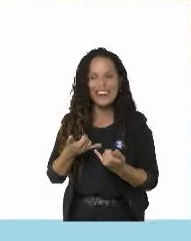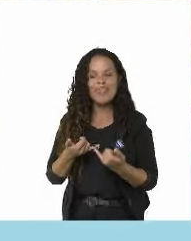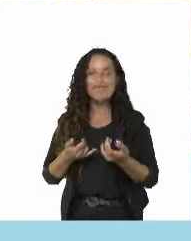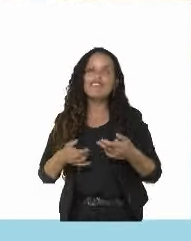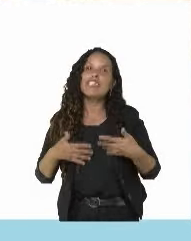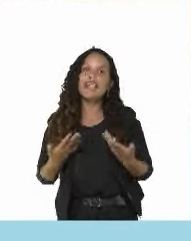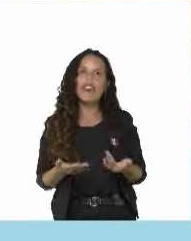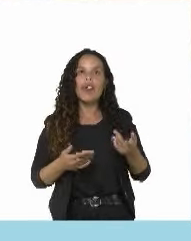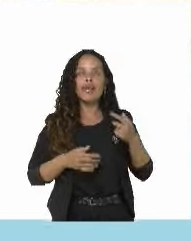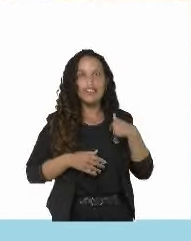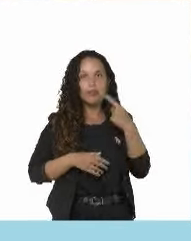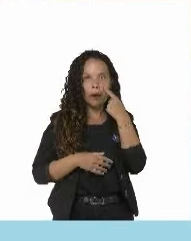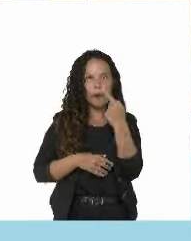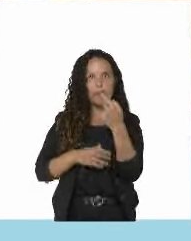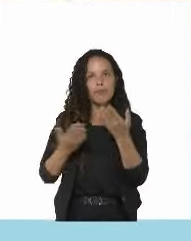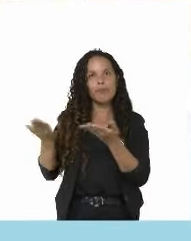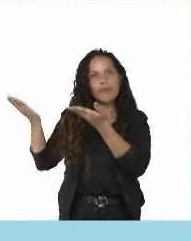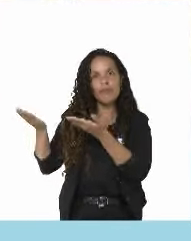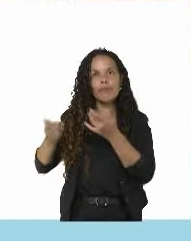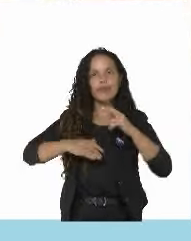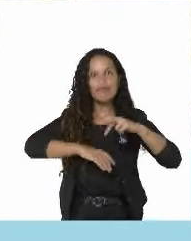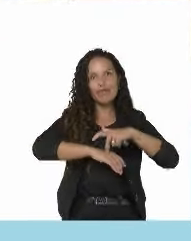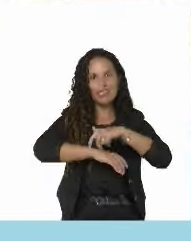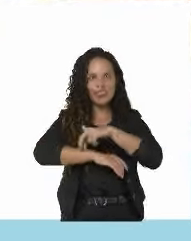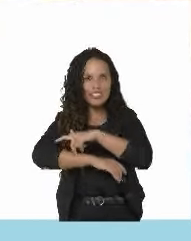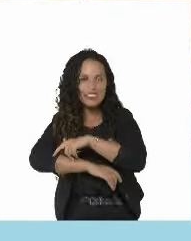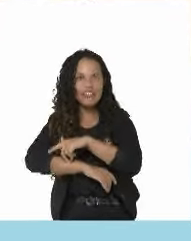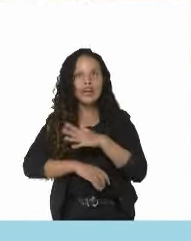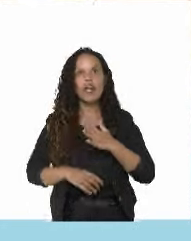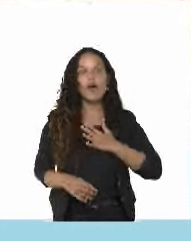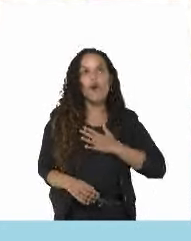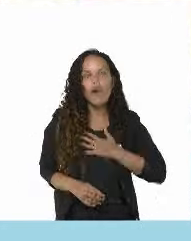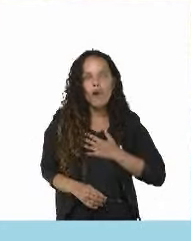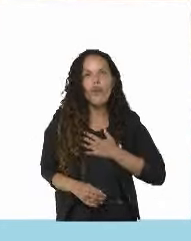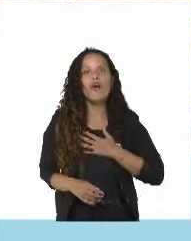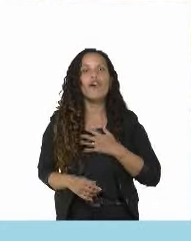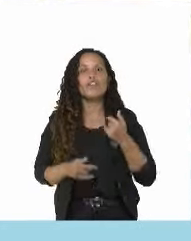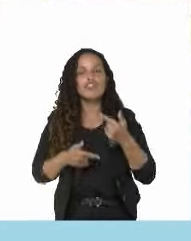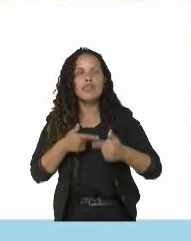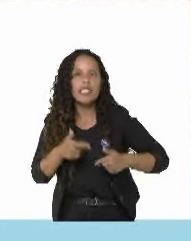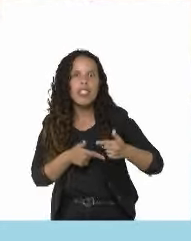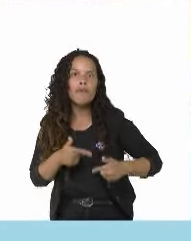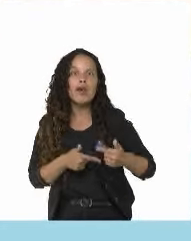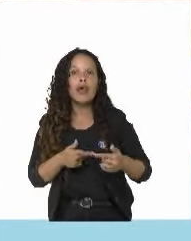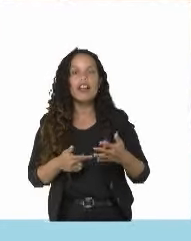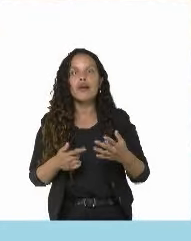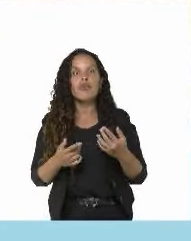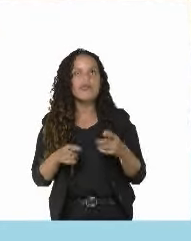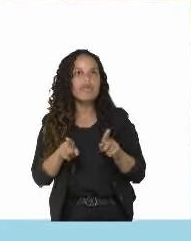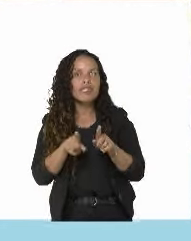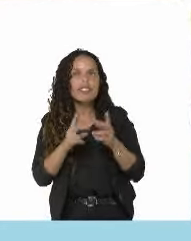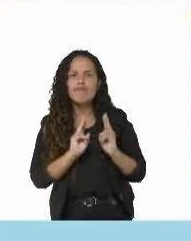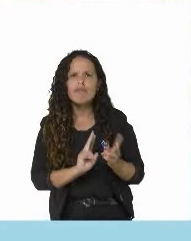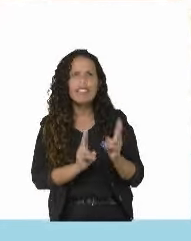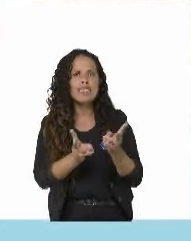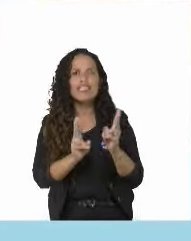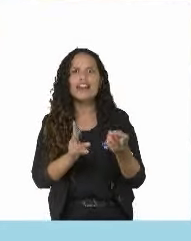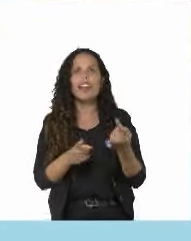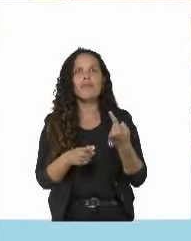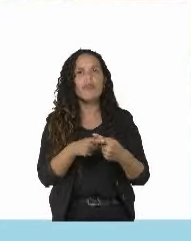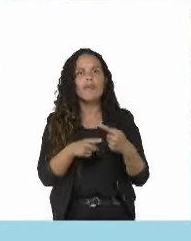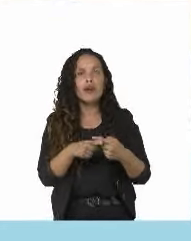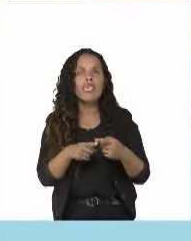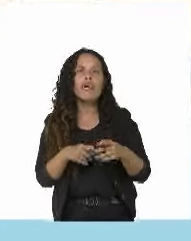né? Que eu comecei a fazer. Eu gosto muito de trabalhar o bordado, e isso está muito presente no meu trabalho, porque tem toda uma